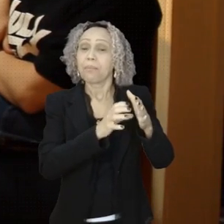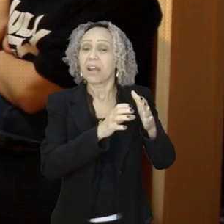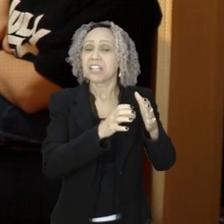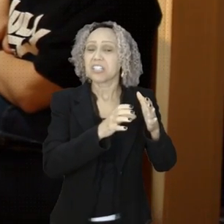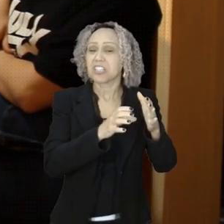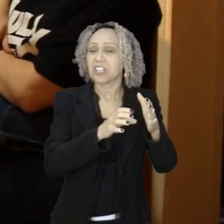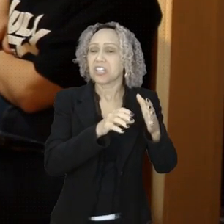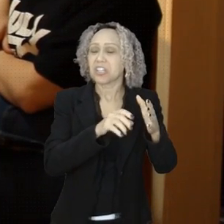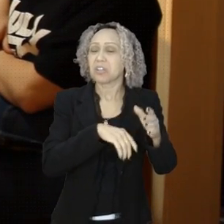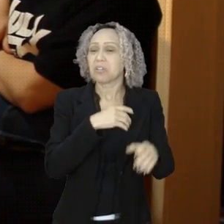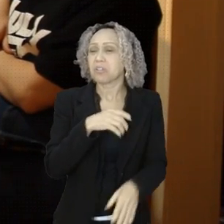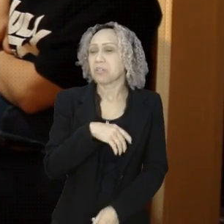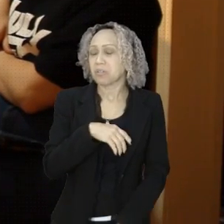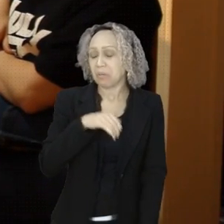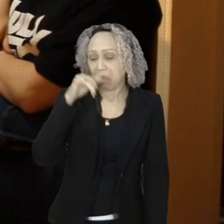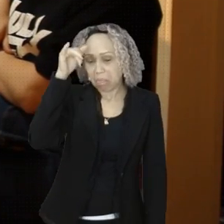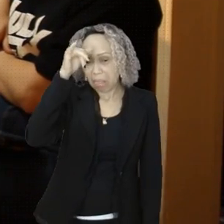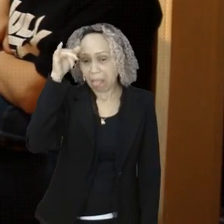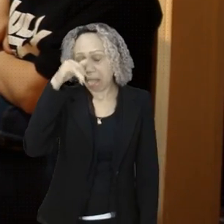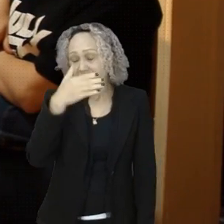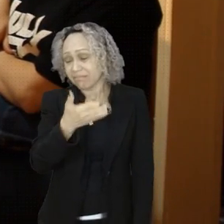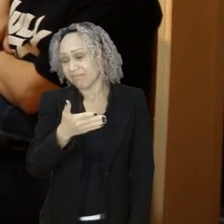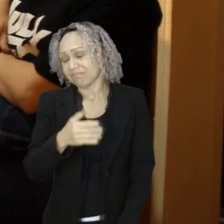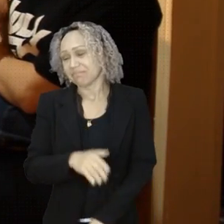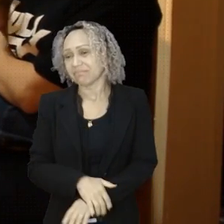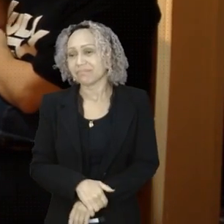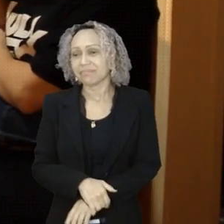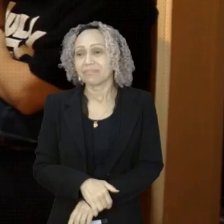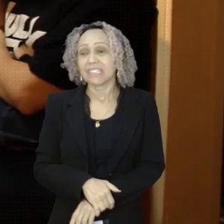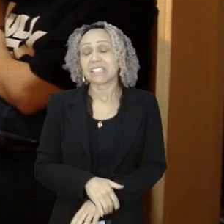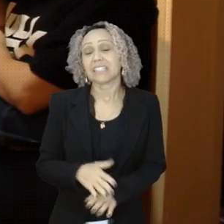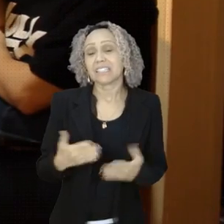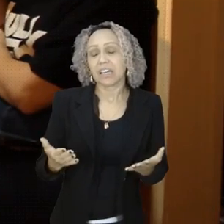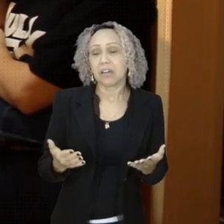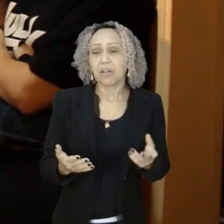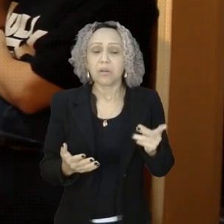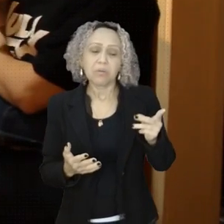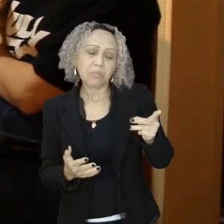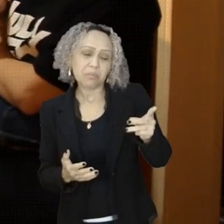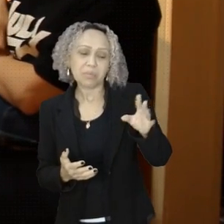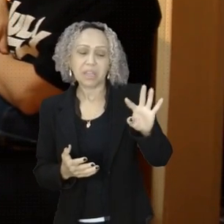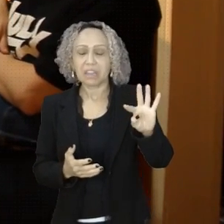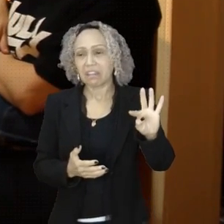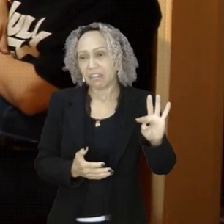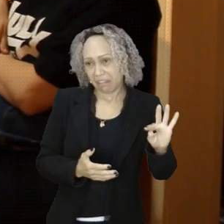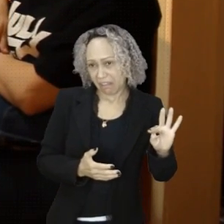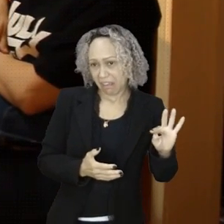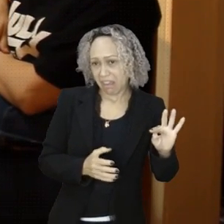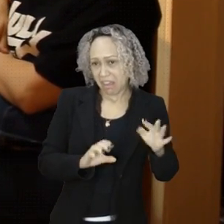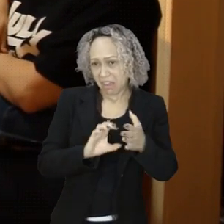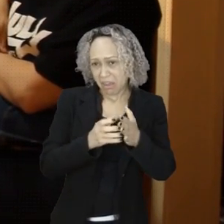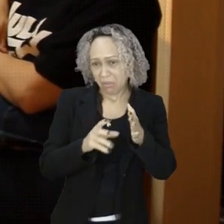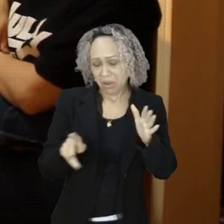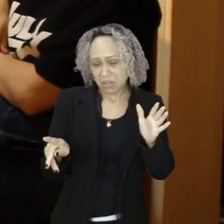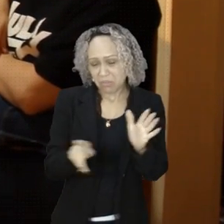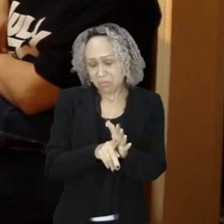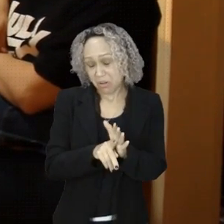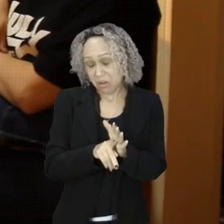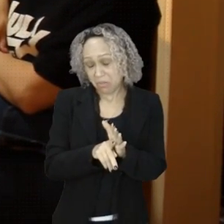votação pequena, aquela coisa toda, então o PT era o Partido dos Trouxas. Parece que o jogo virou, né?